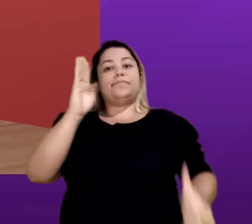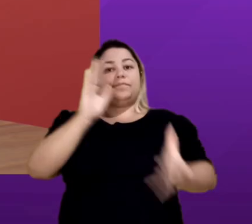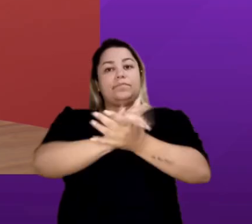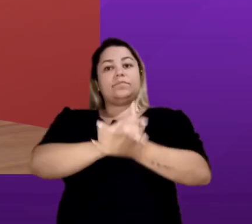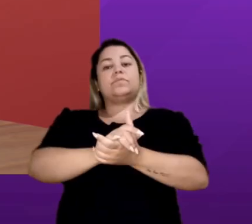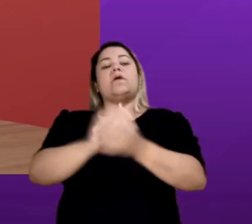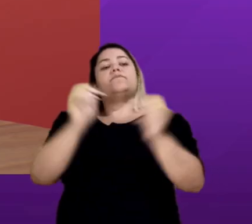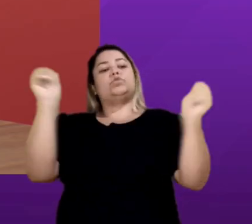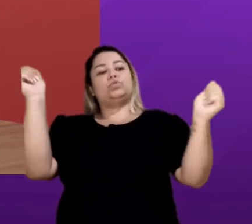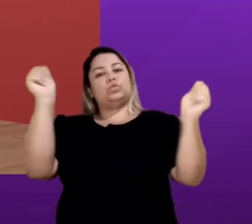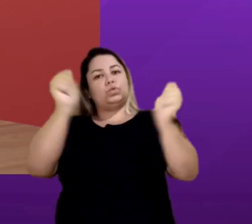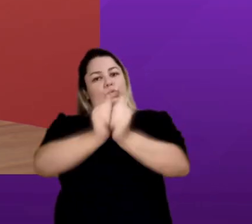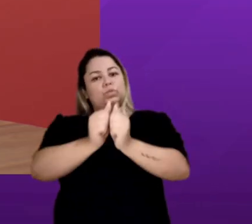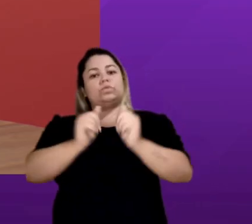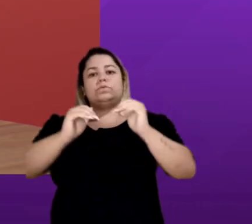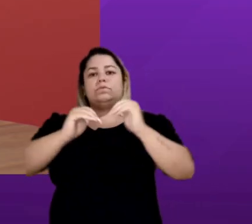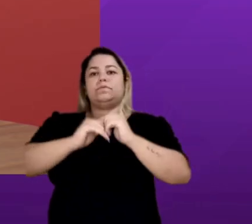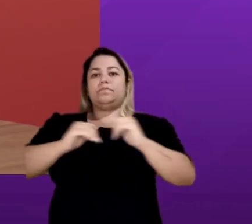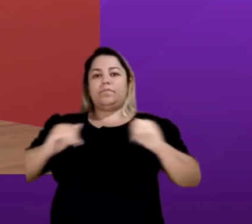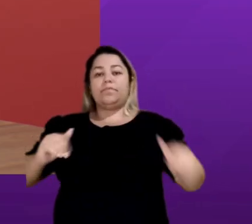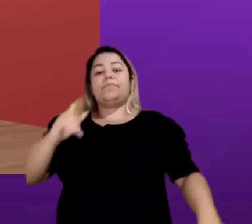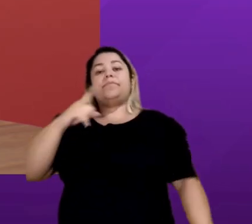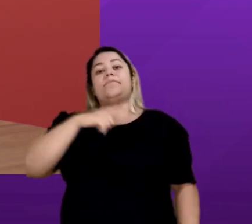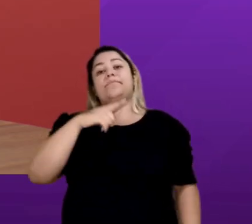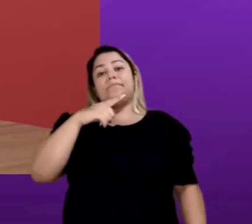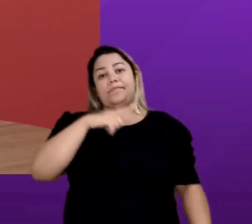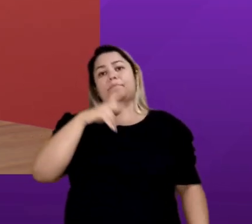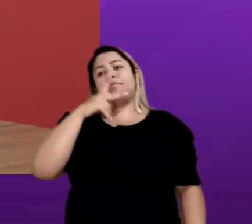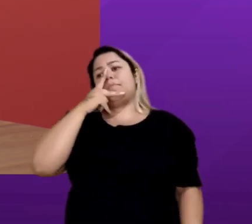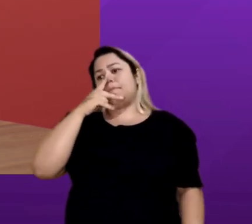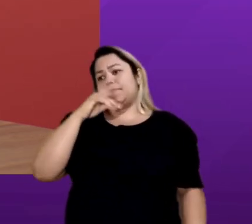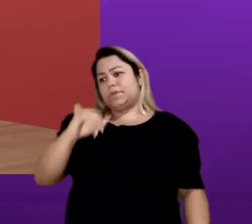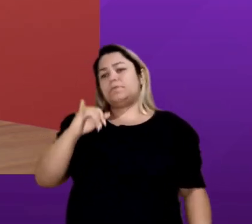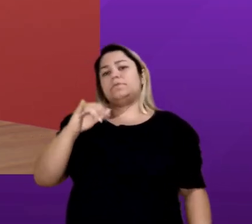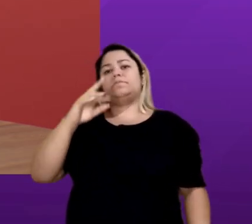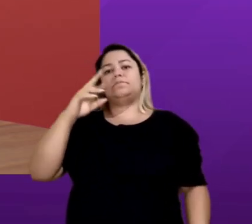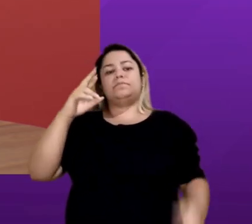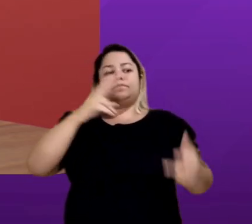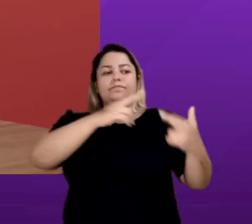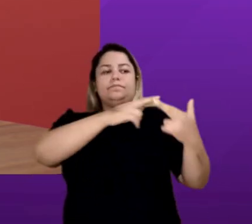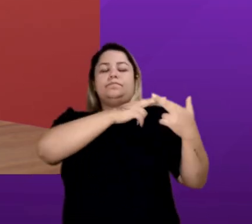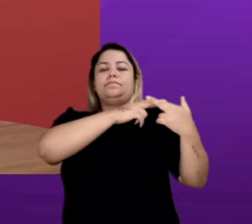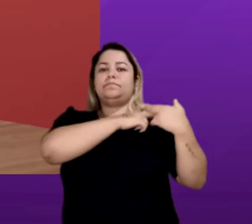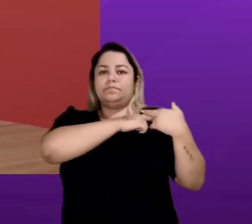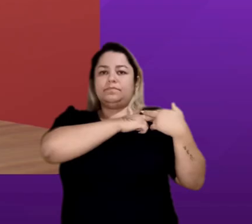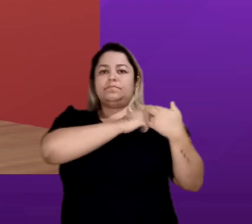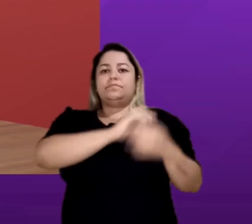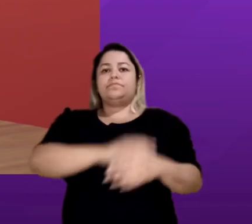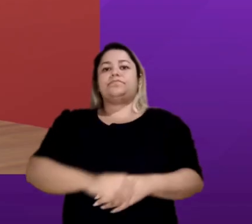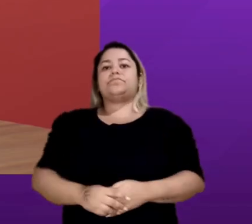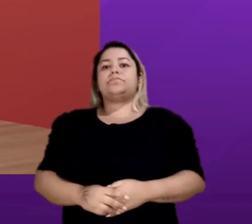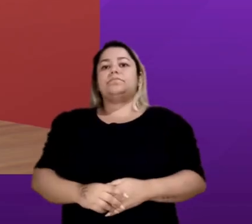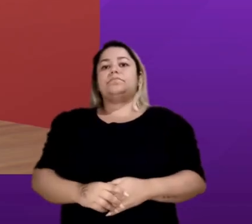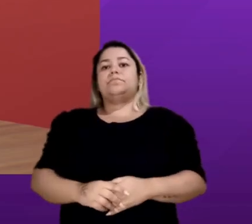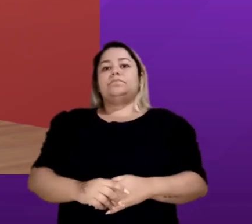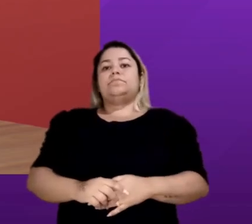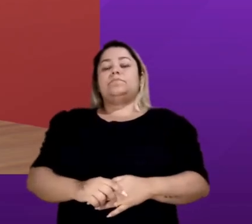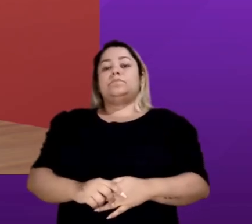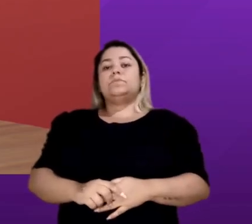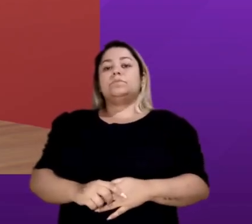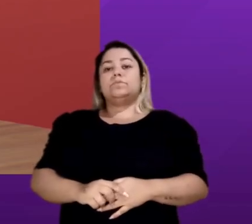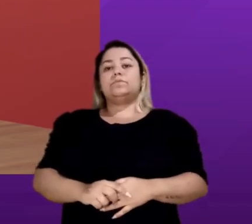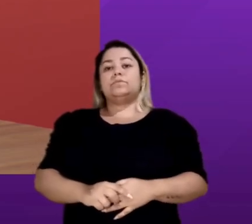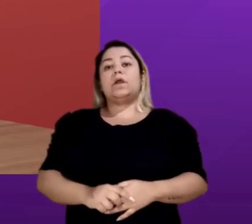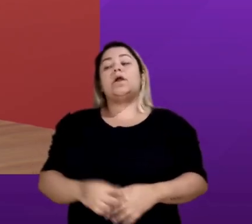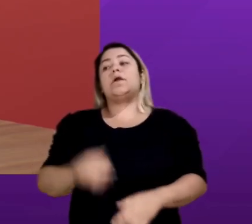que dividia e tinha uma paternidade responsável. Então assim, é muito bom